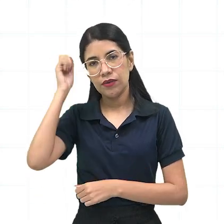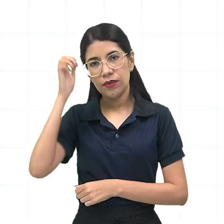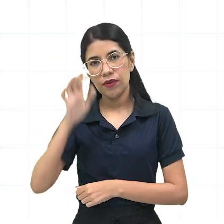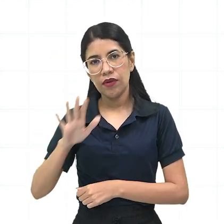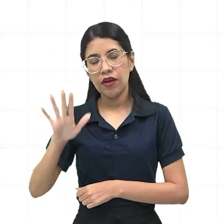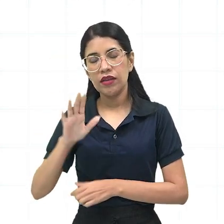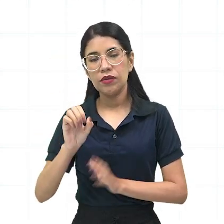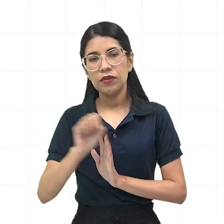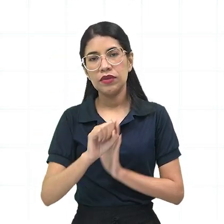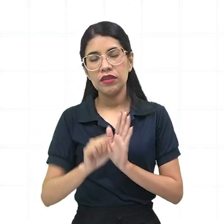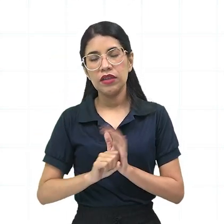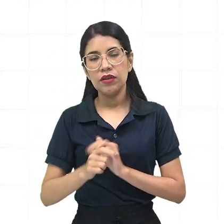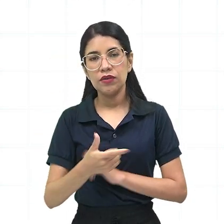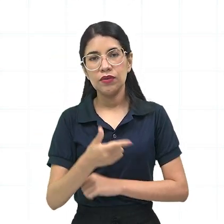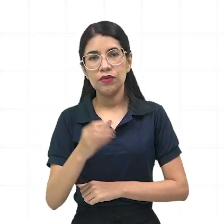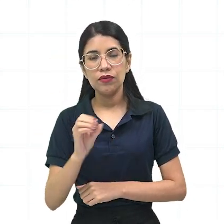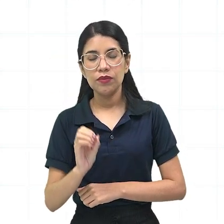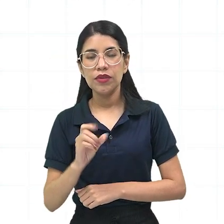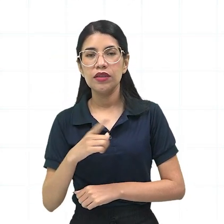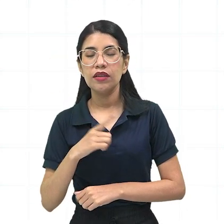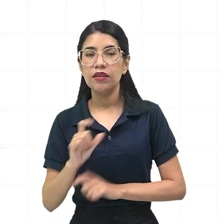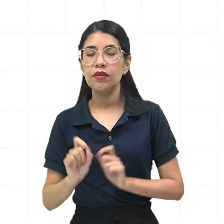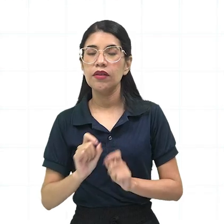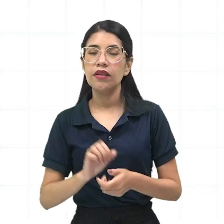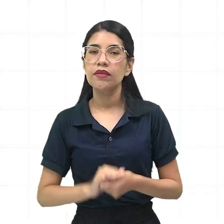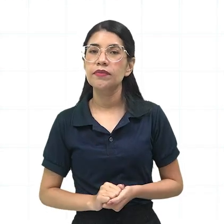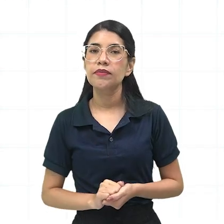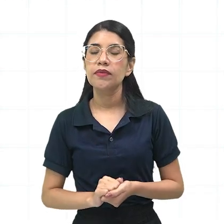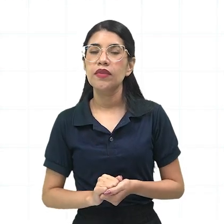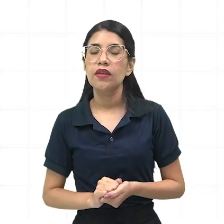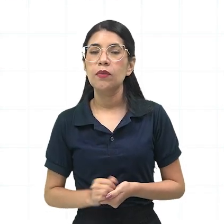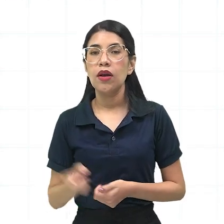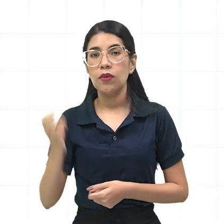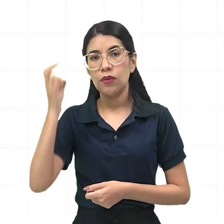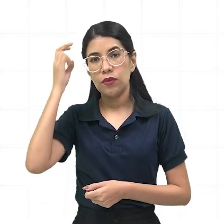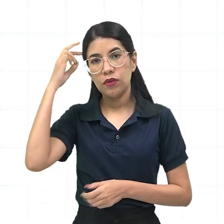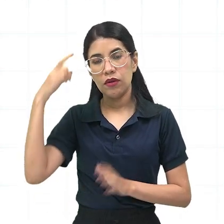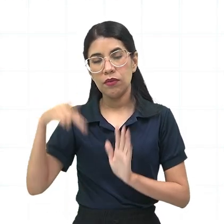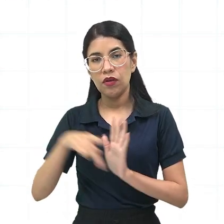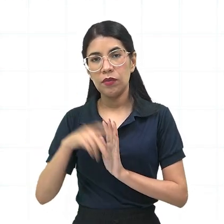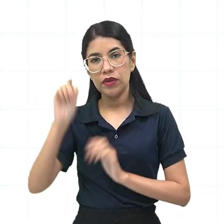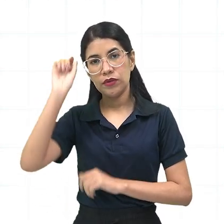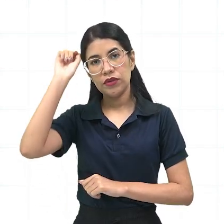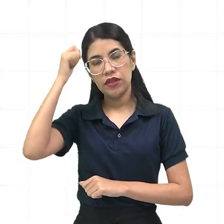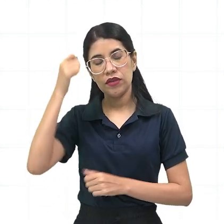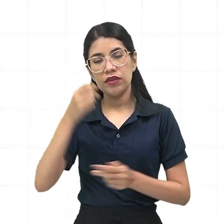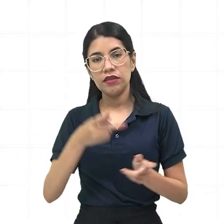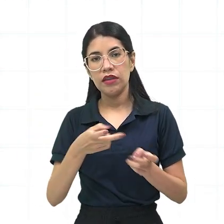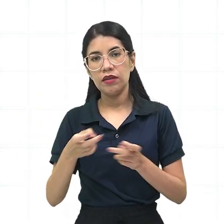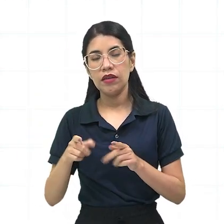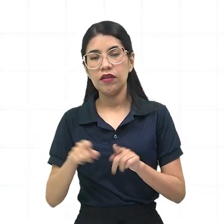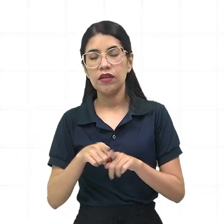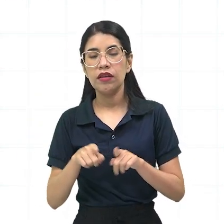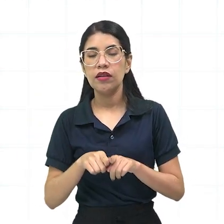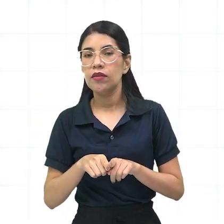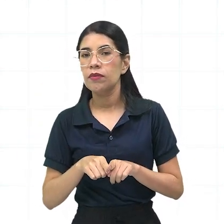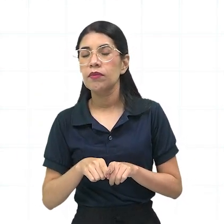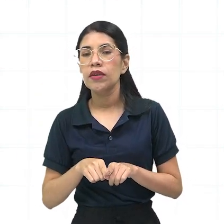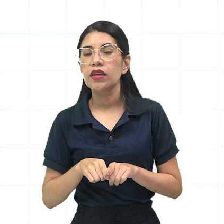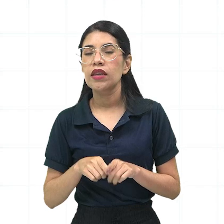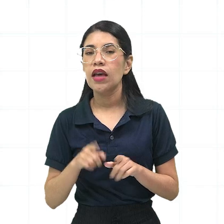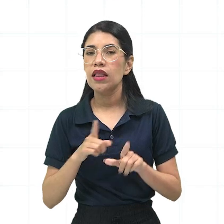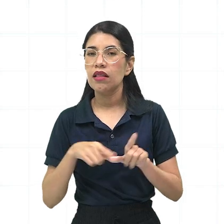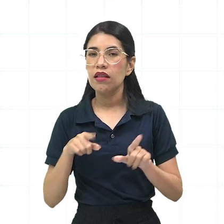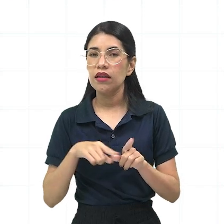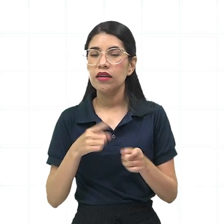século XX, surge ali como uma expressão de cultura dos negros. E assim a gente vai perceber que as suas letras falam desse